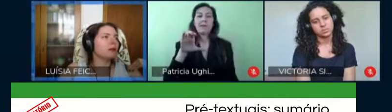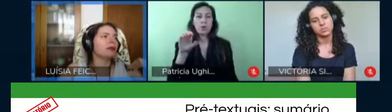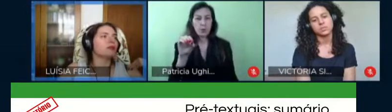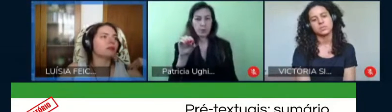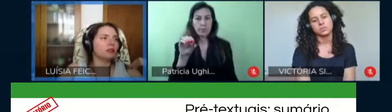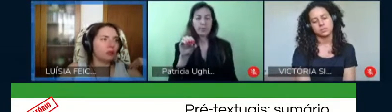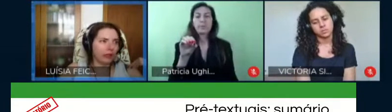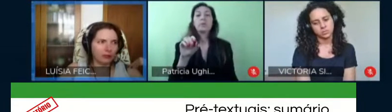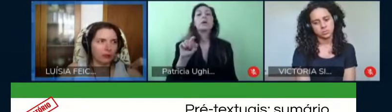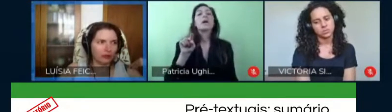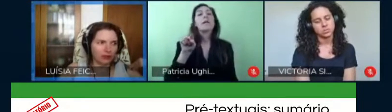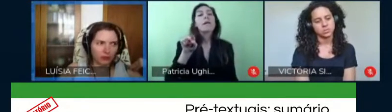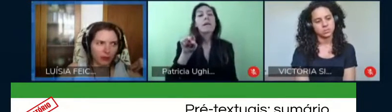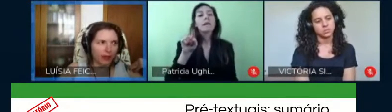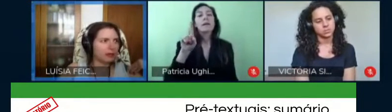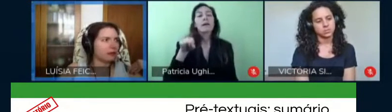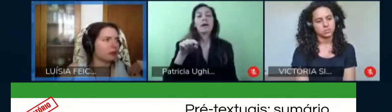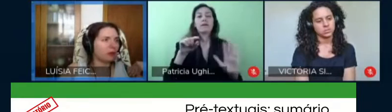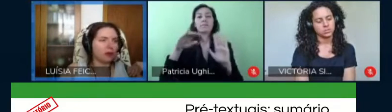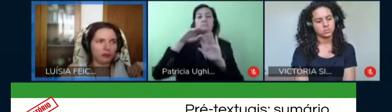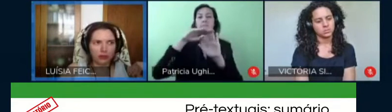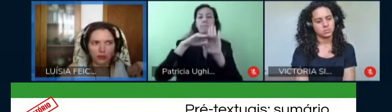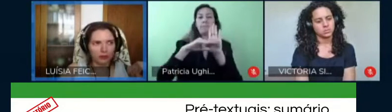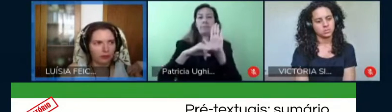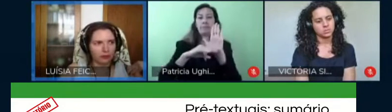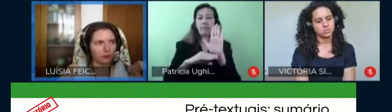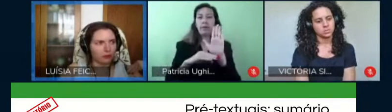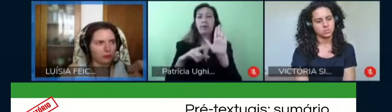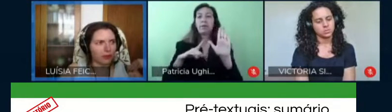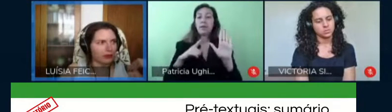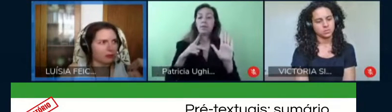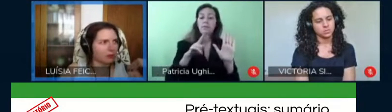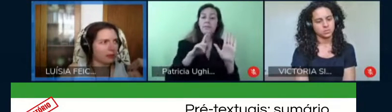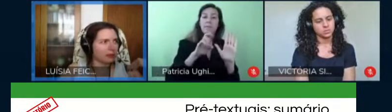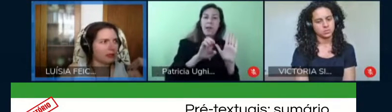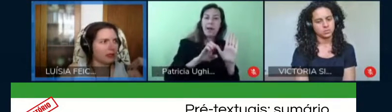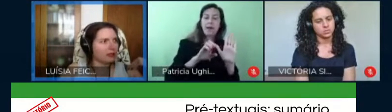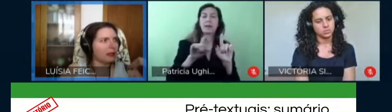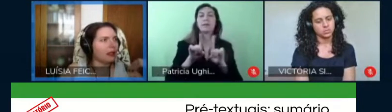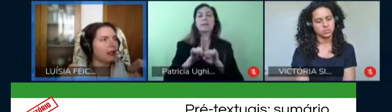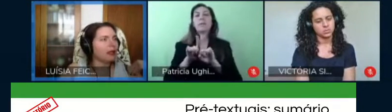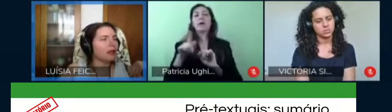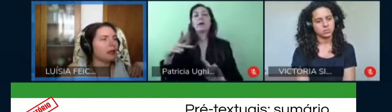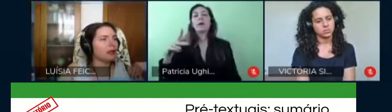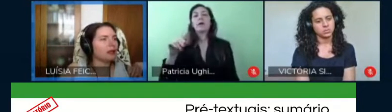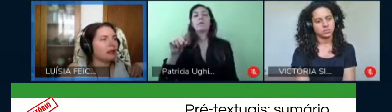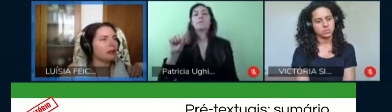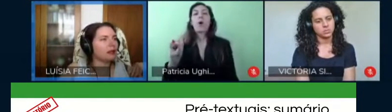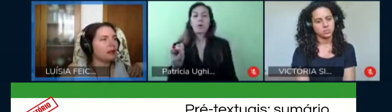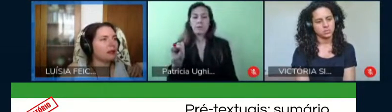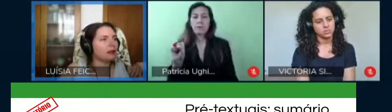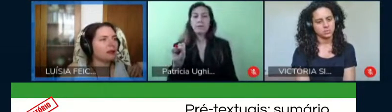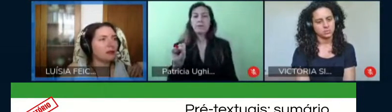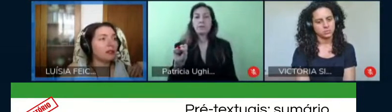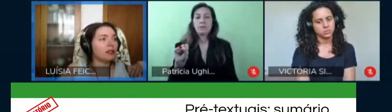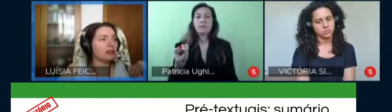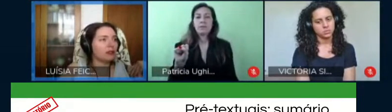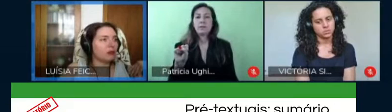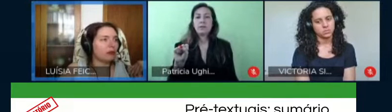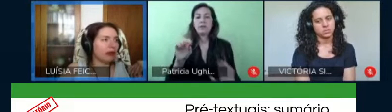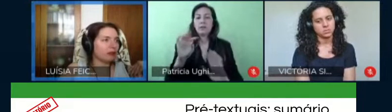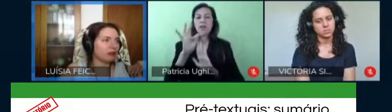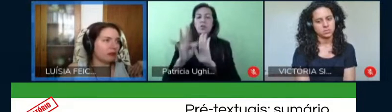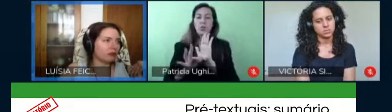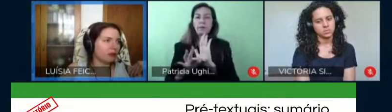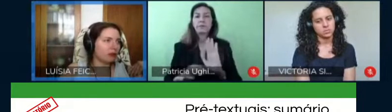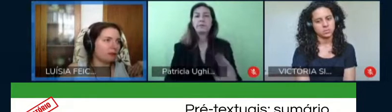apresenta os elementos textuais e pós-textuais, não pode ter os pré-textuais nele. Ele sempre